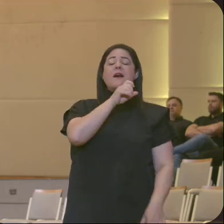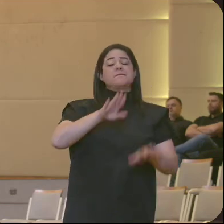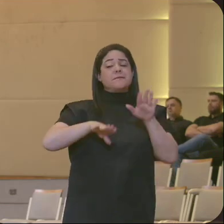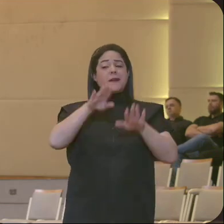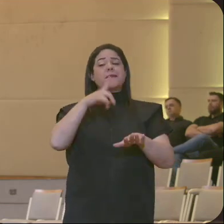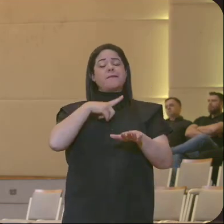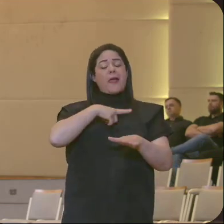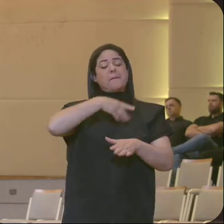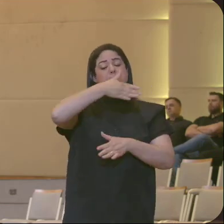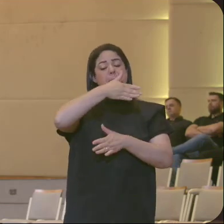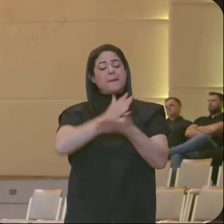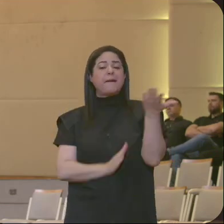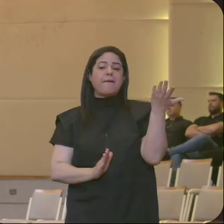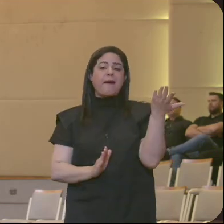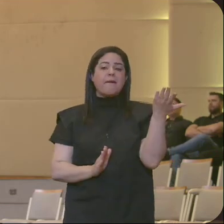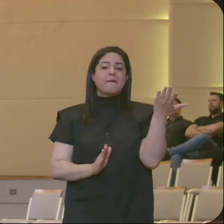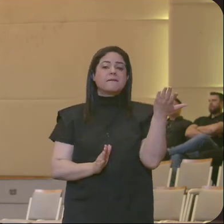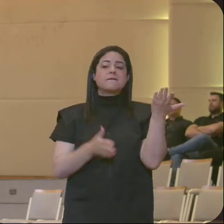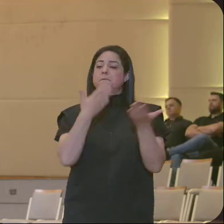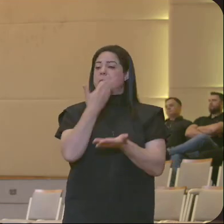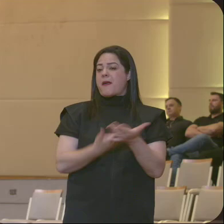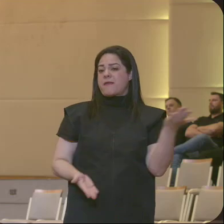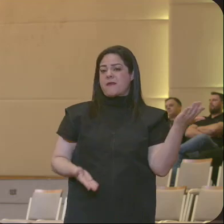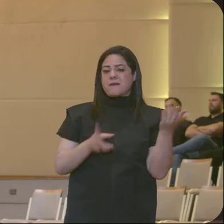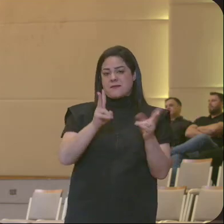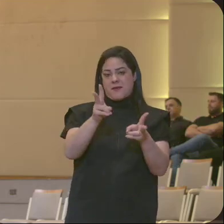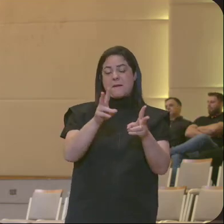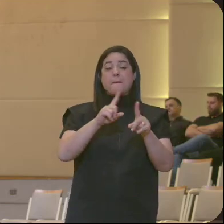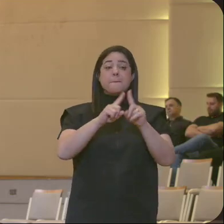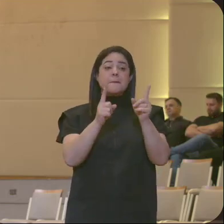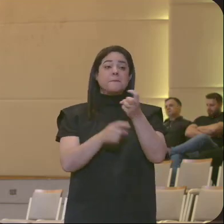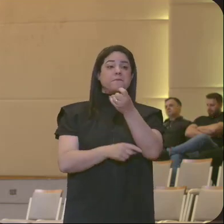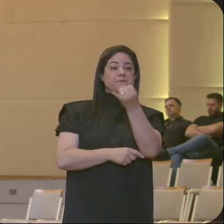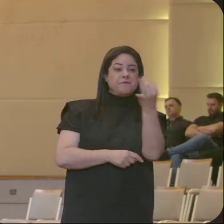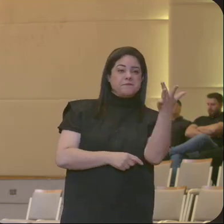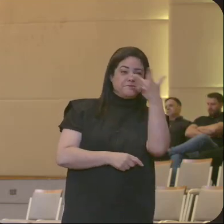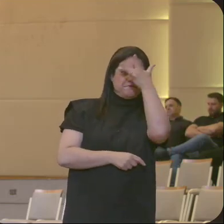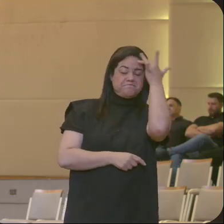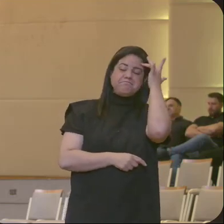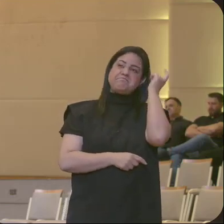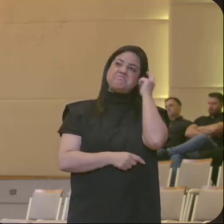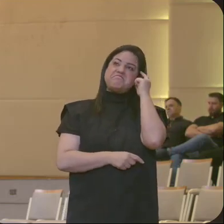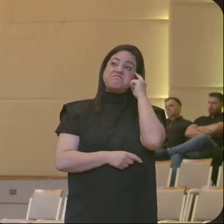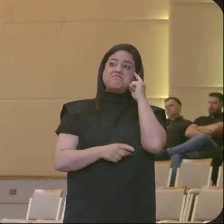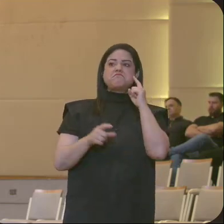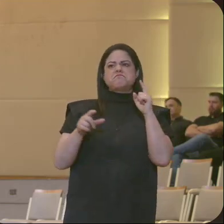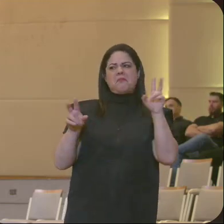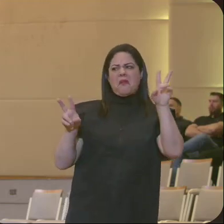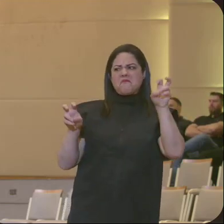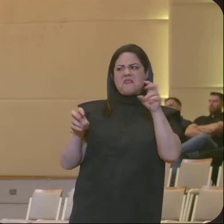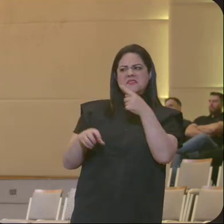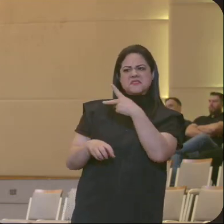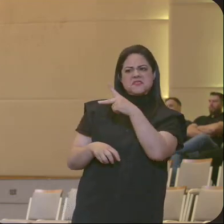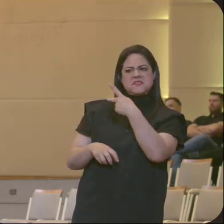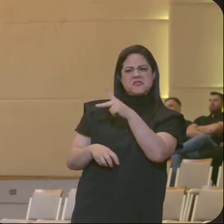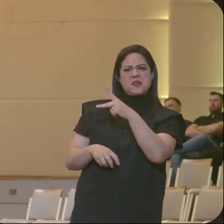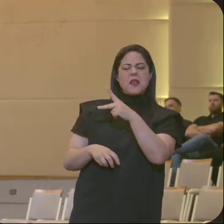os fracassos vão nos alcançar. No entanto, para outras pessoas, essa